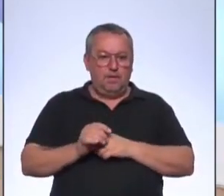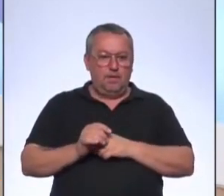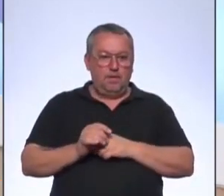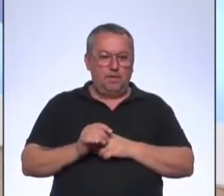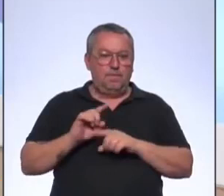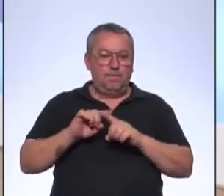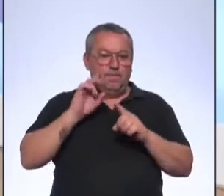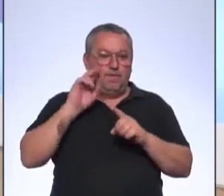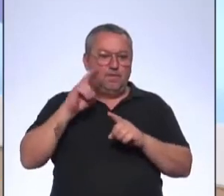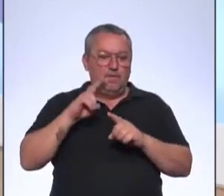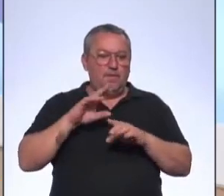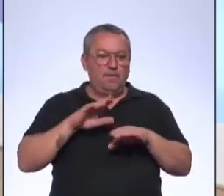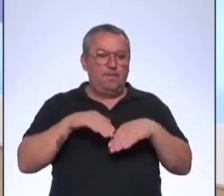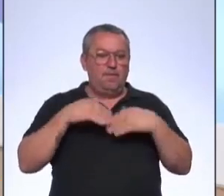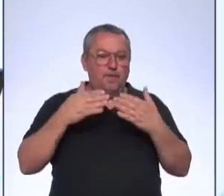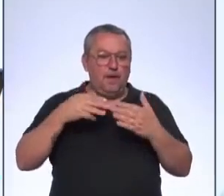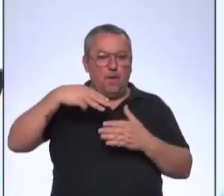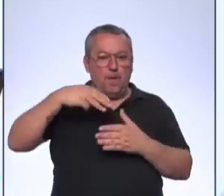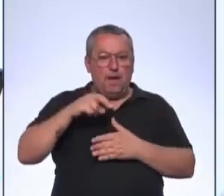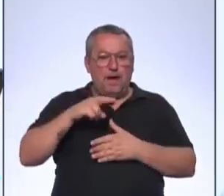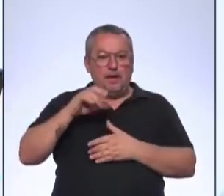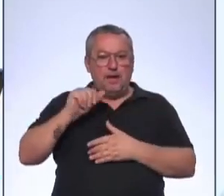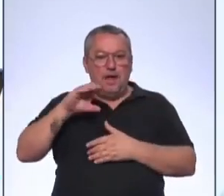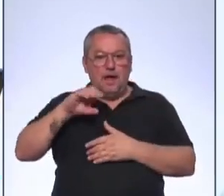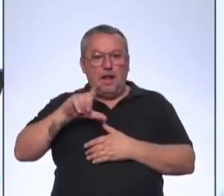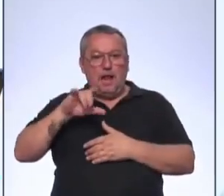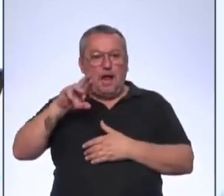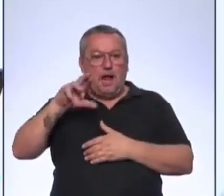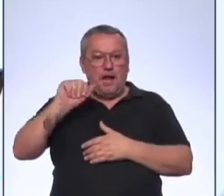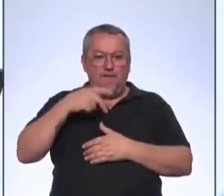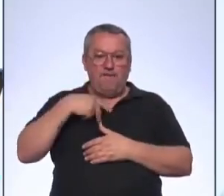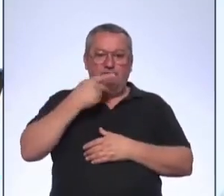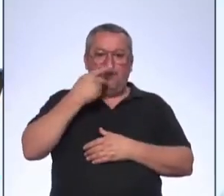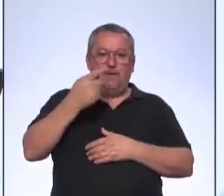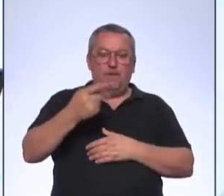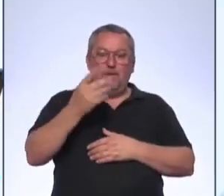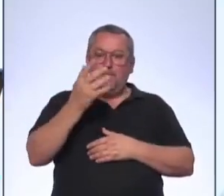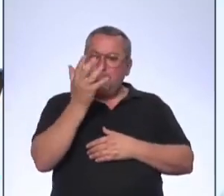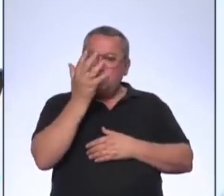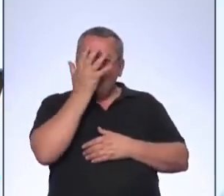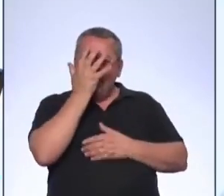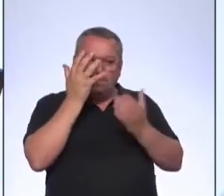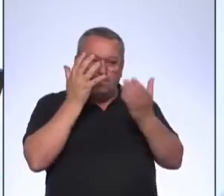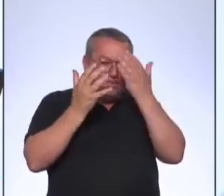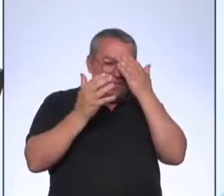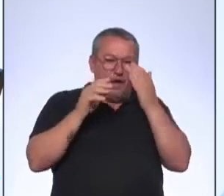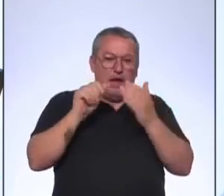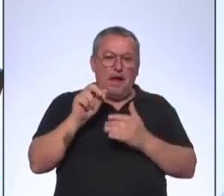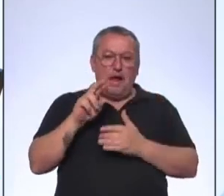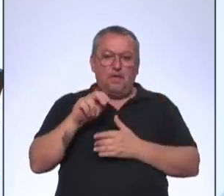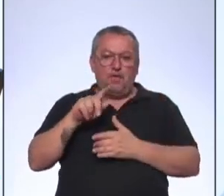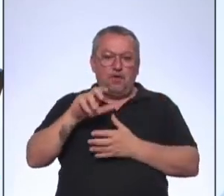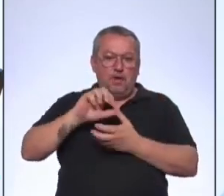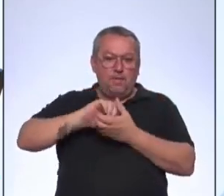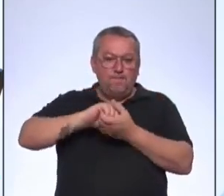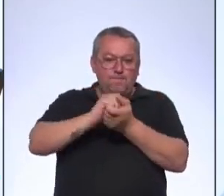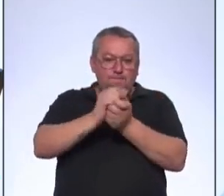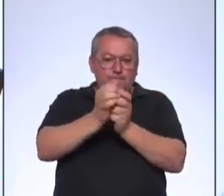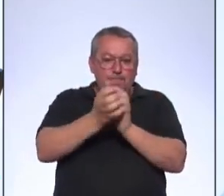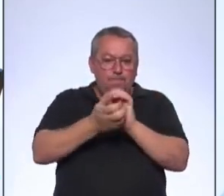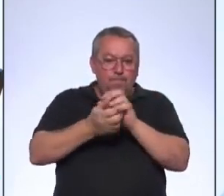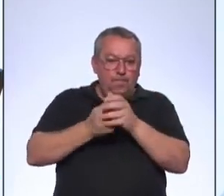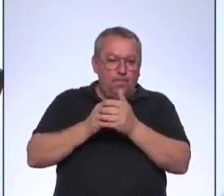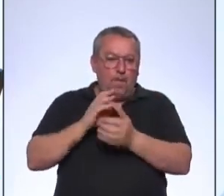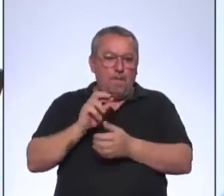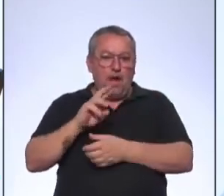algumas Vamos lá. interações? A Maria Clara, ela está dizendo que essas máscaras são feitas de argila. A Aline está dizendo que é barro